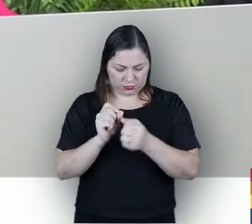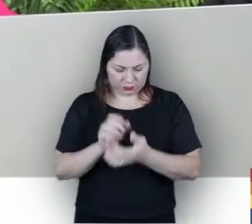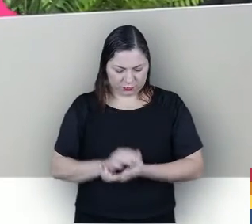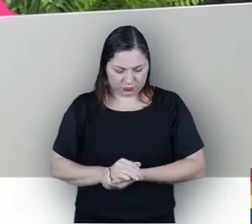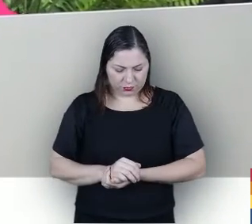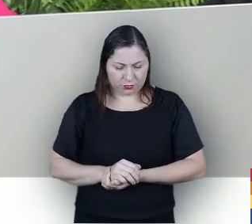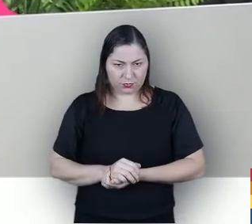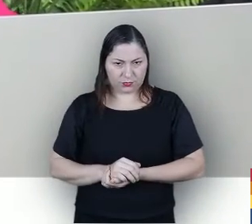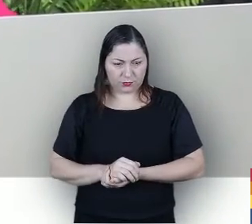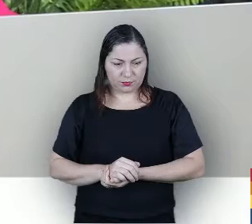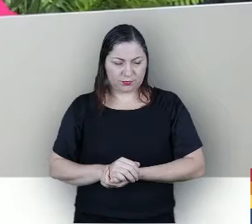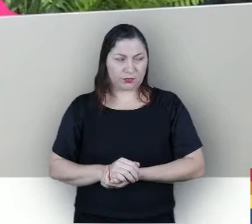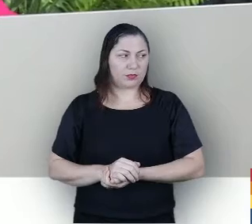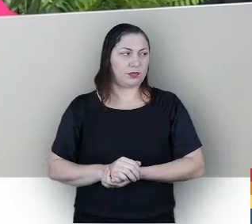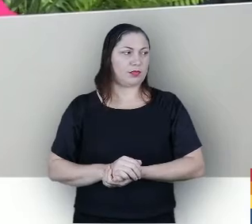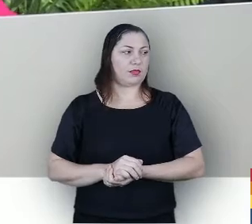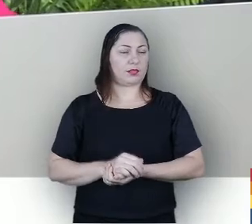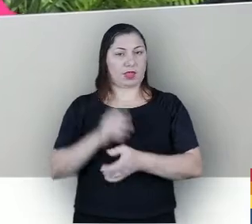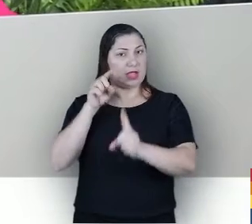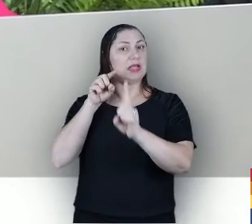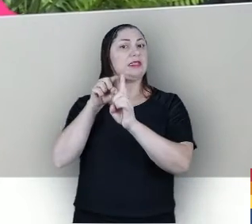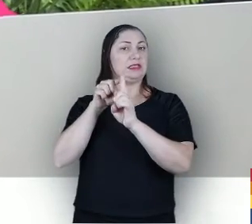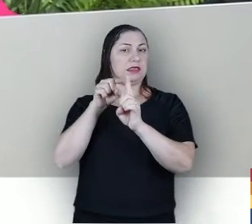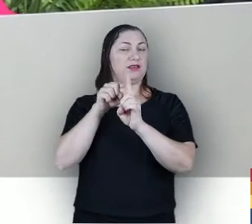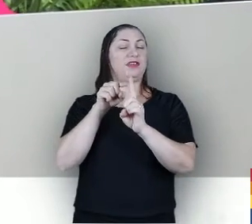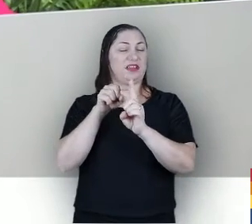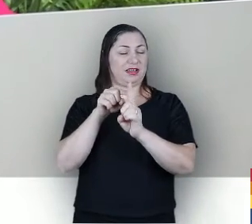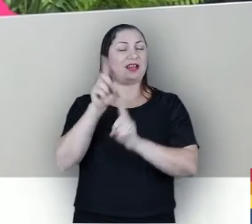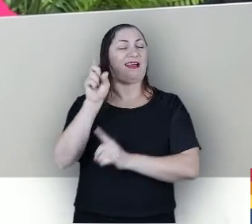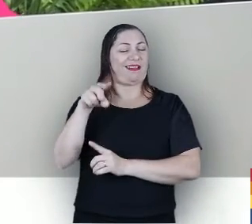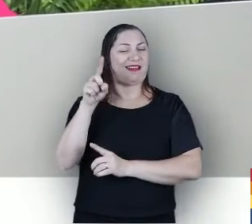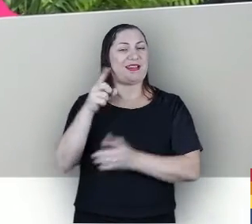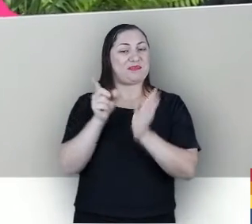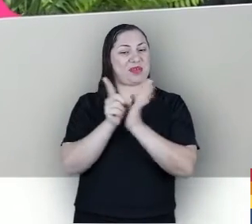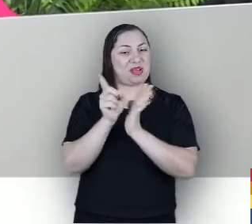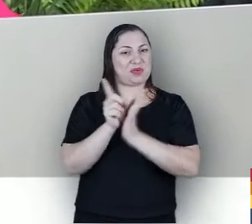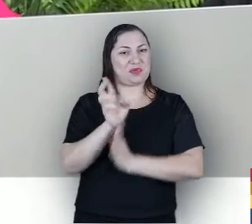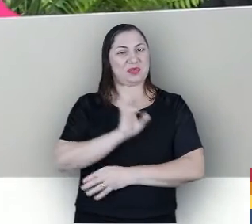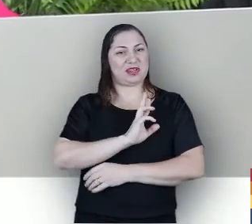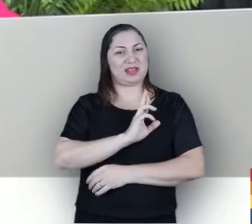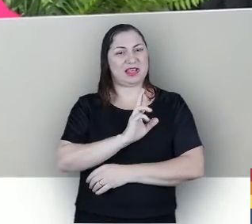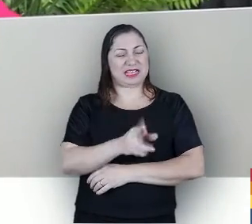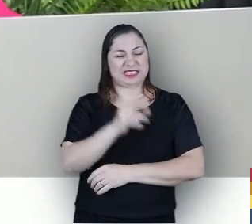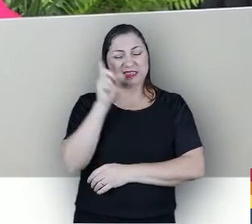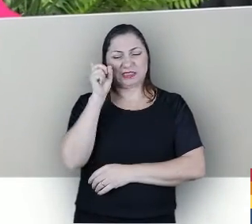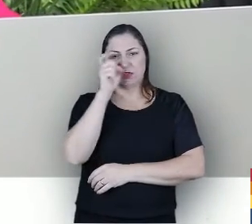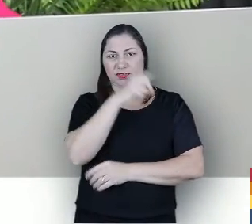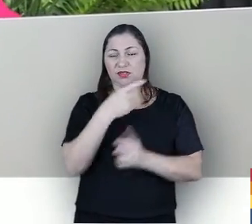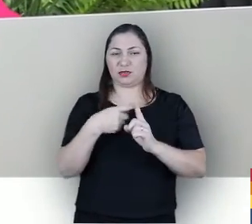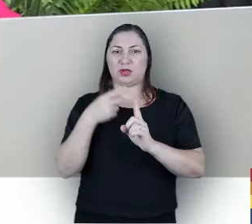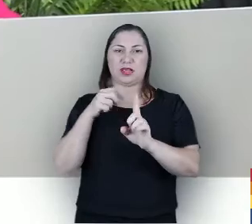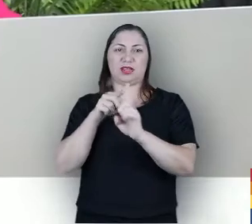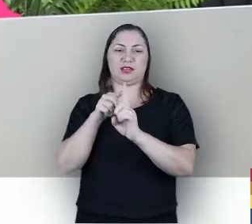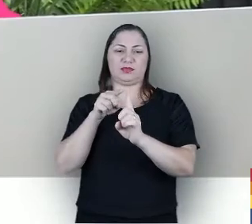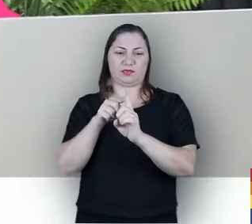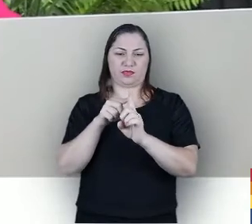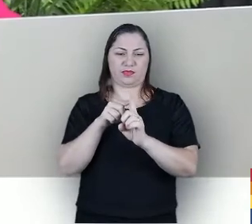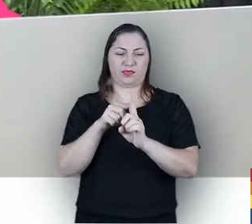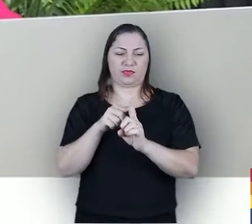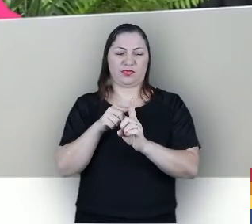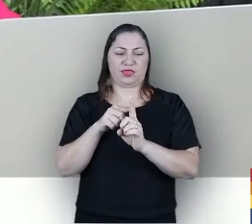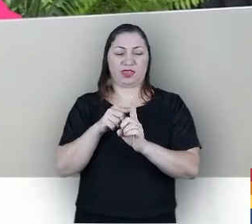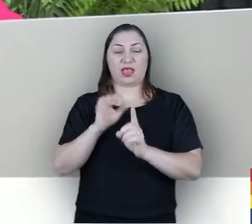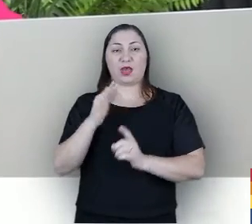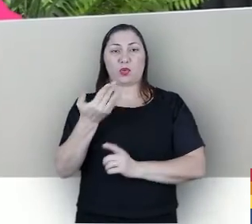nesse sentido, como o professor pode fazer para priorizar as habilidades essenciais do componente curricular, né? Como é que isso pode